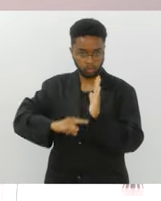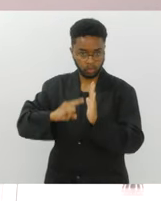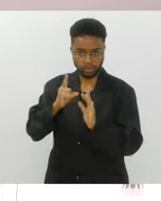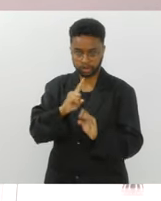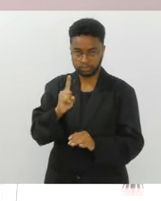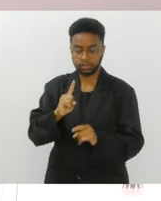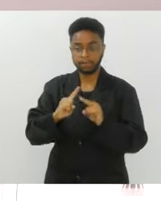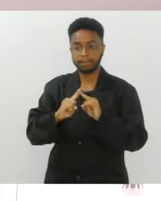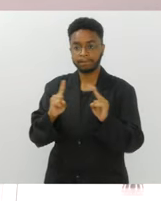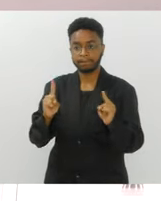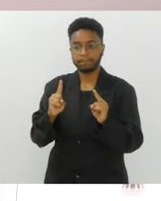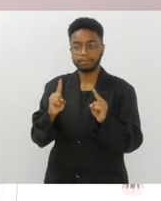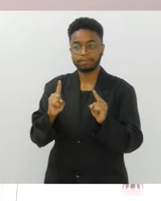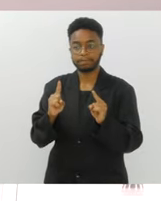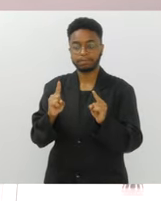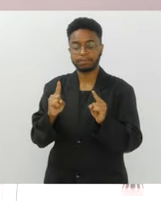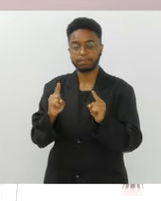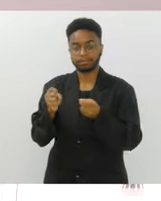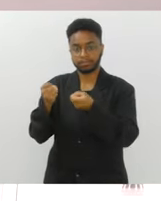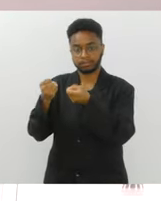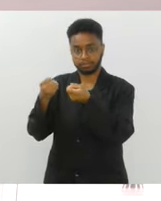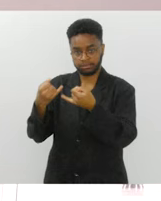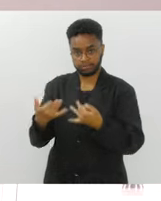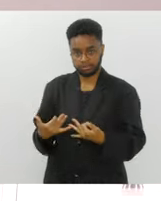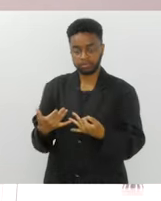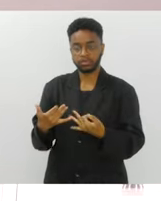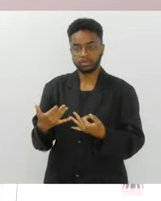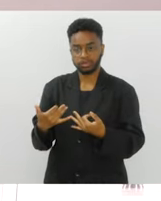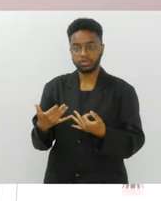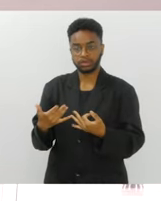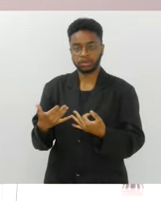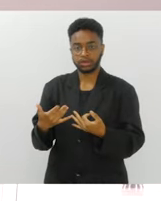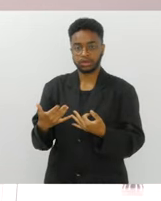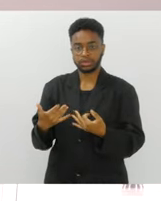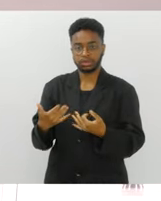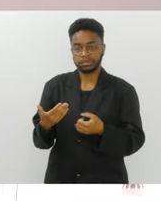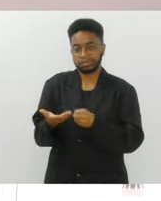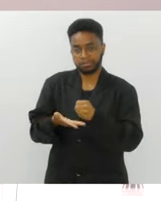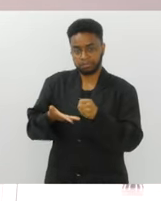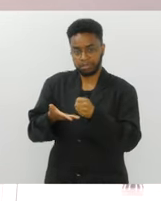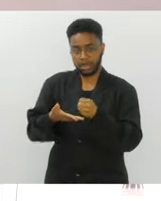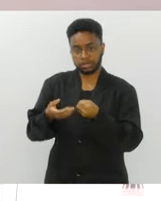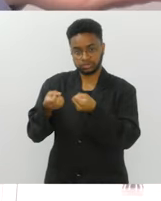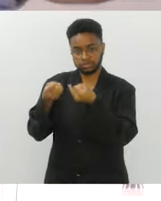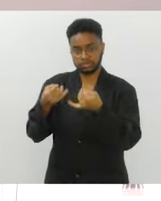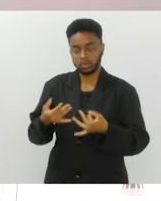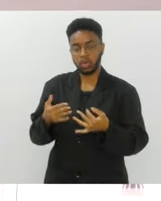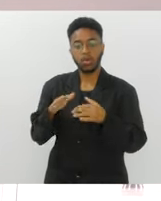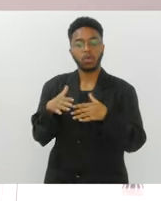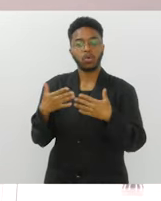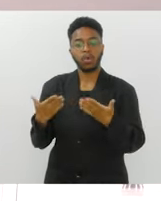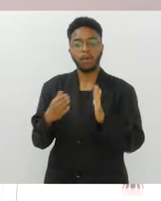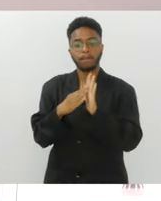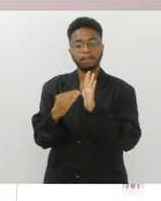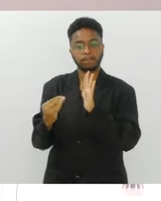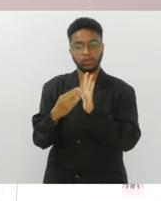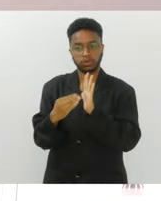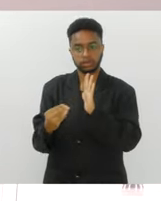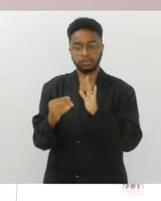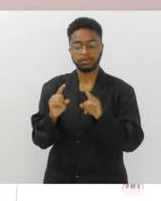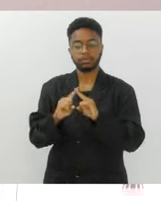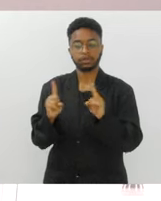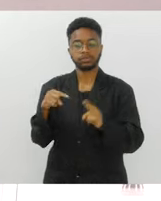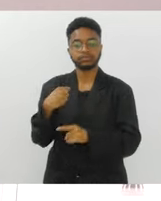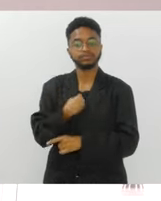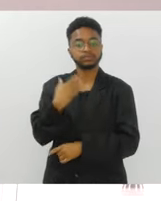explicou, enfim, ainda de forma ainda muito, muito pequena, qual seria esse modelo, mas entendendo